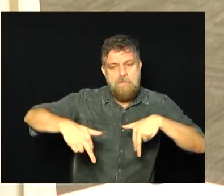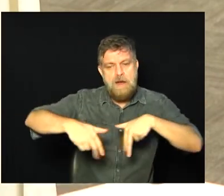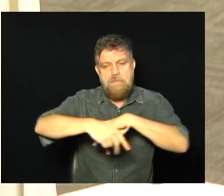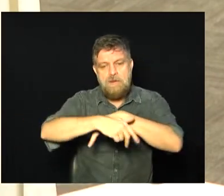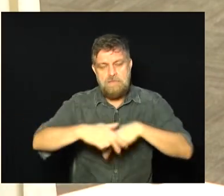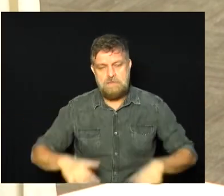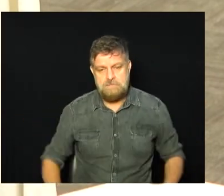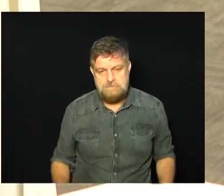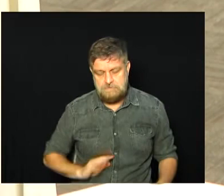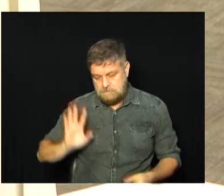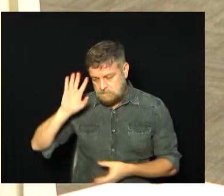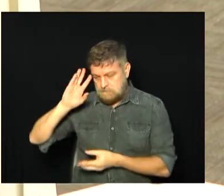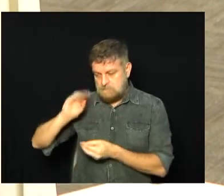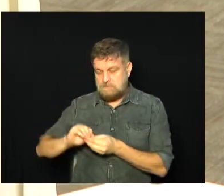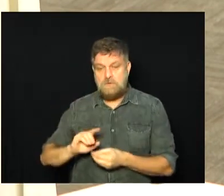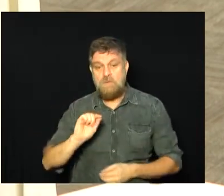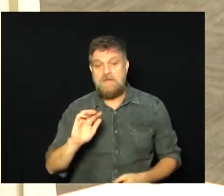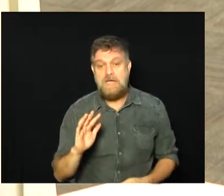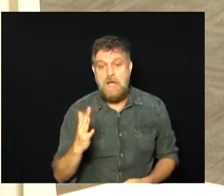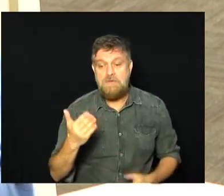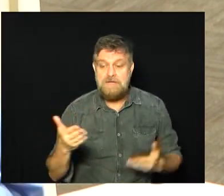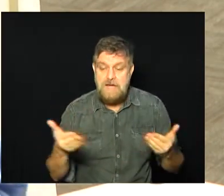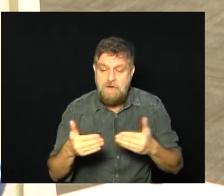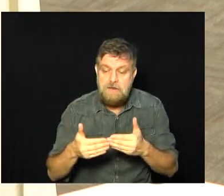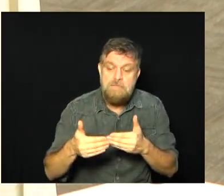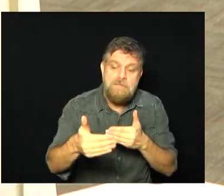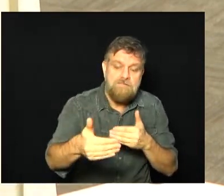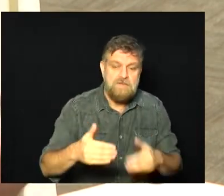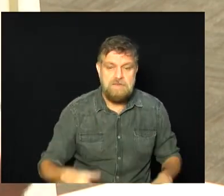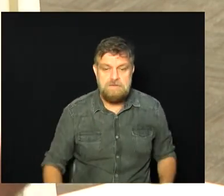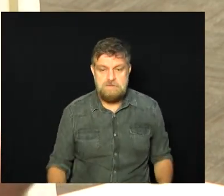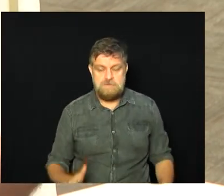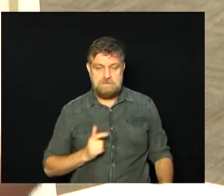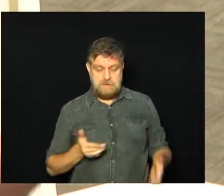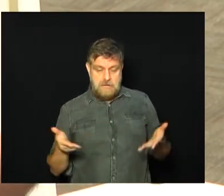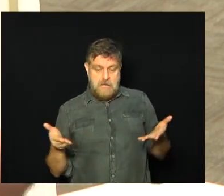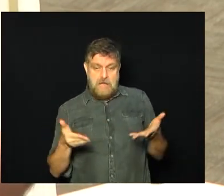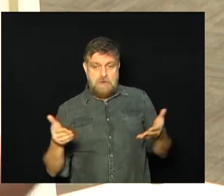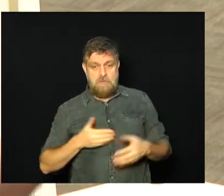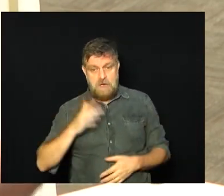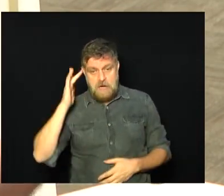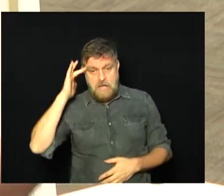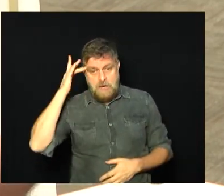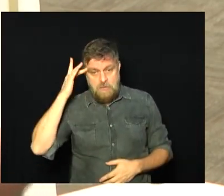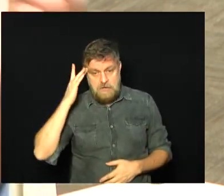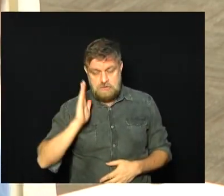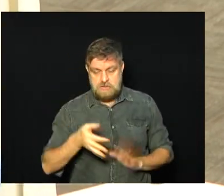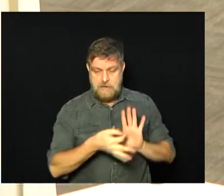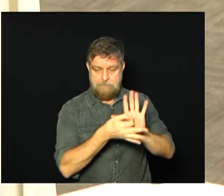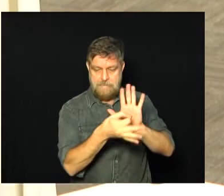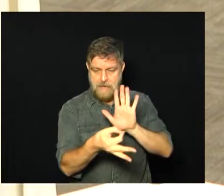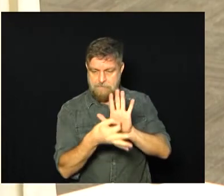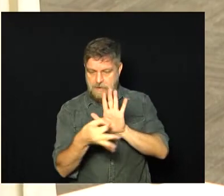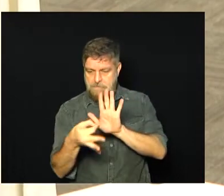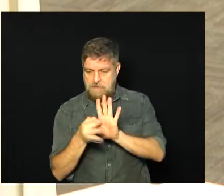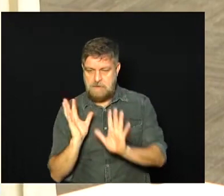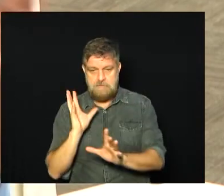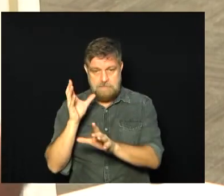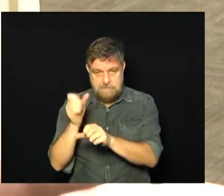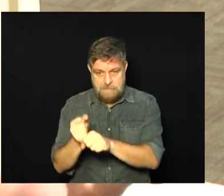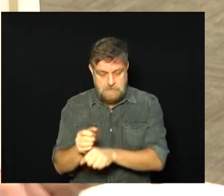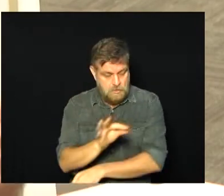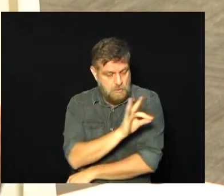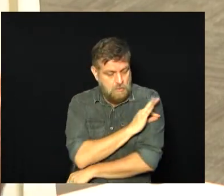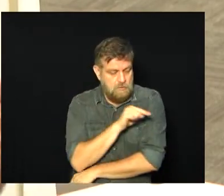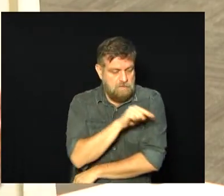Para finalizar, qual o próximo passo agora, vereador? Agora, eu acho que com as sugestões apontadas, o governo, através